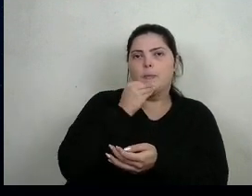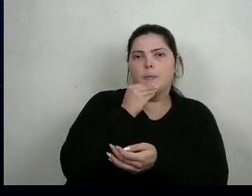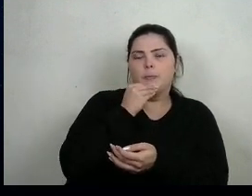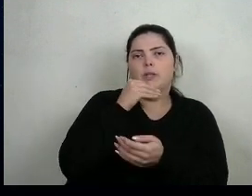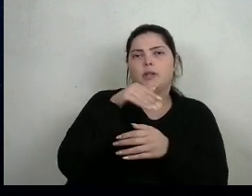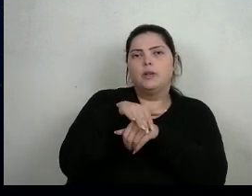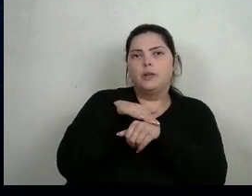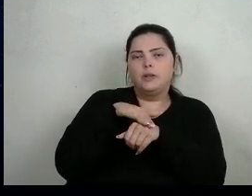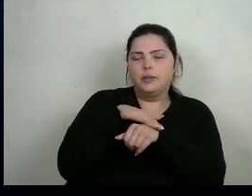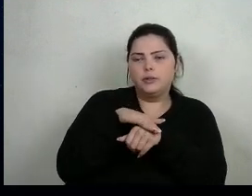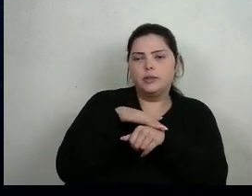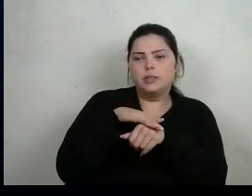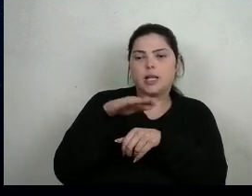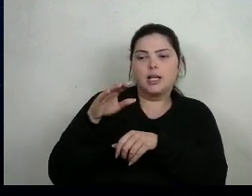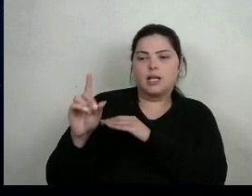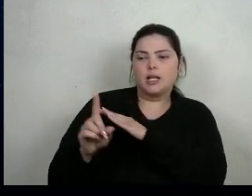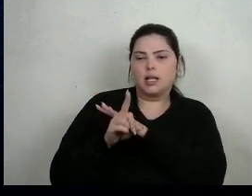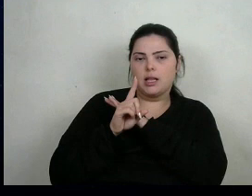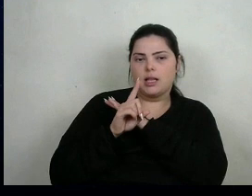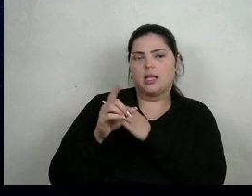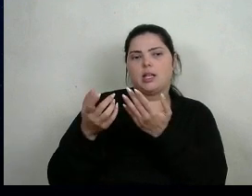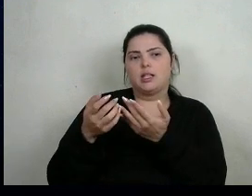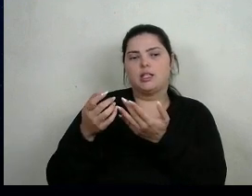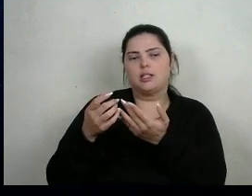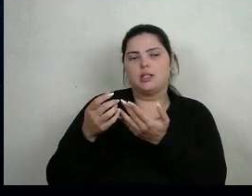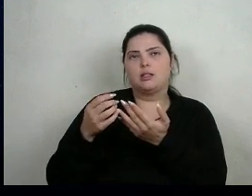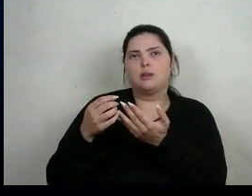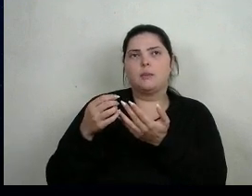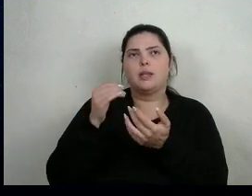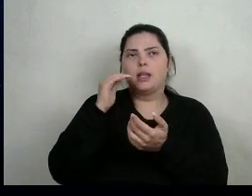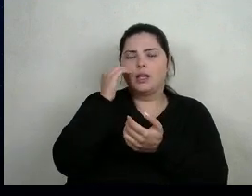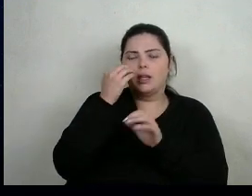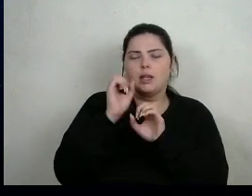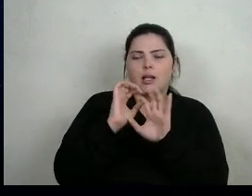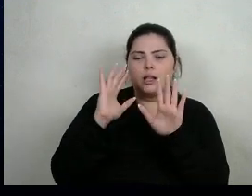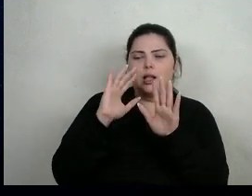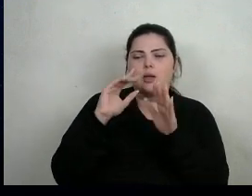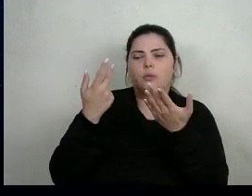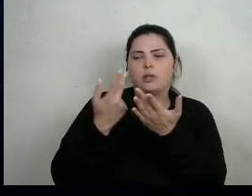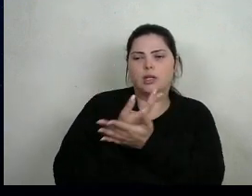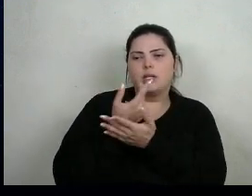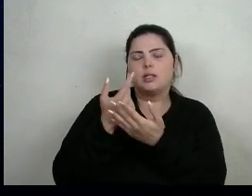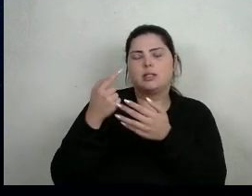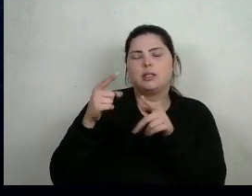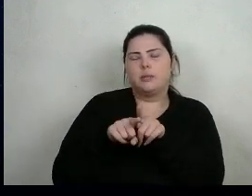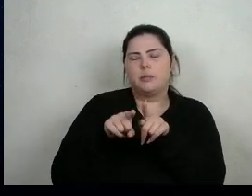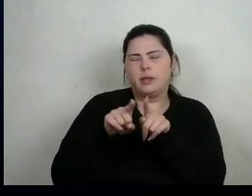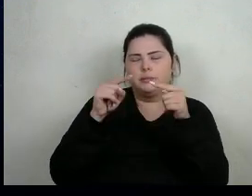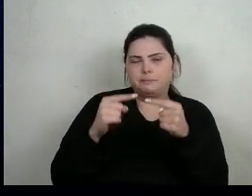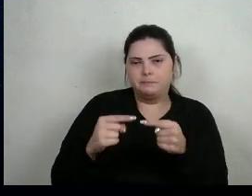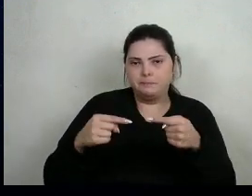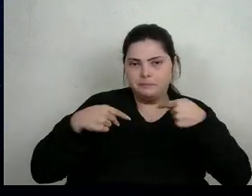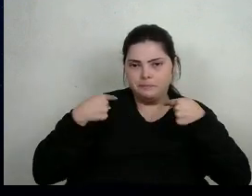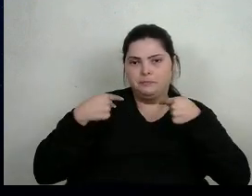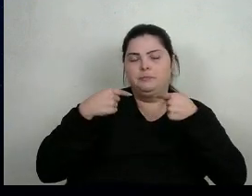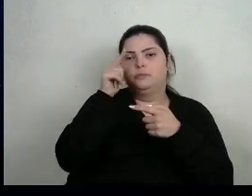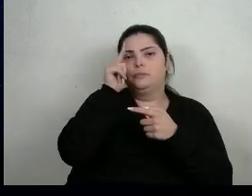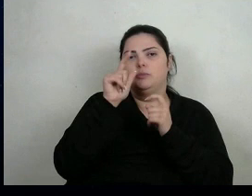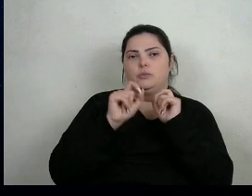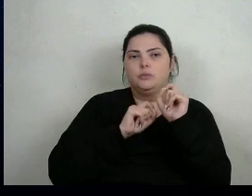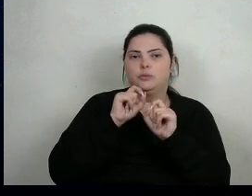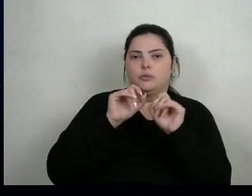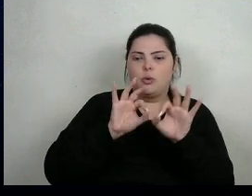com um cliente sobre Deixa eu entender a sua situação deixa entender os seus desafios para que a gente possa montar